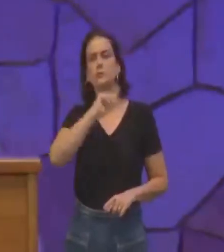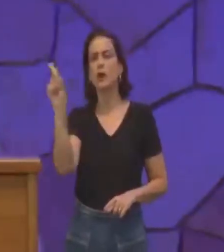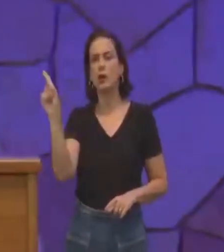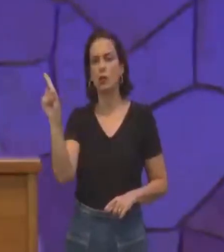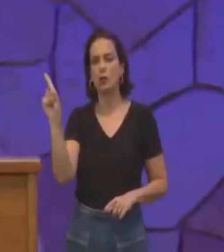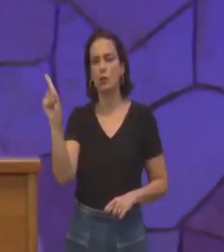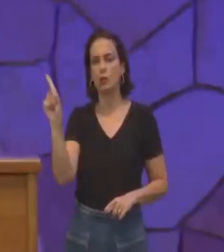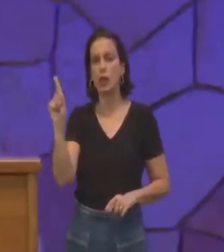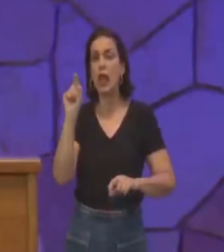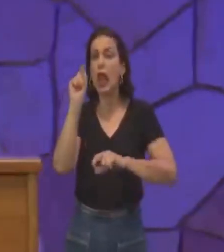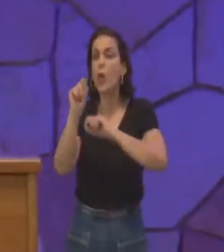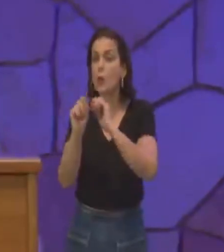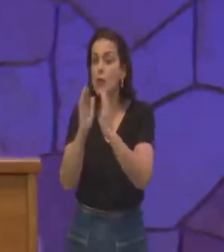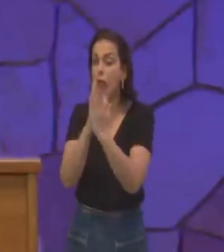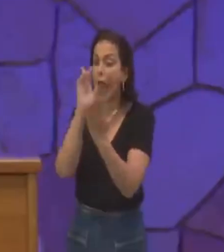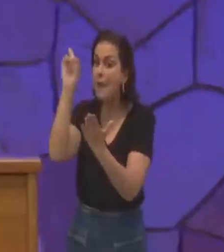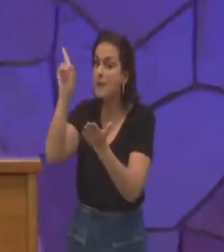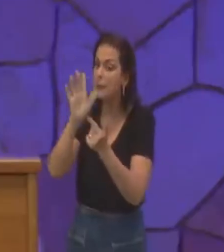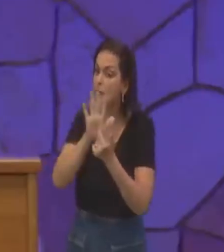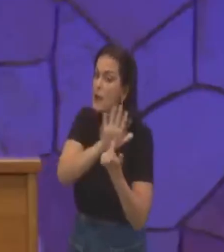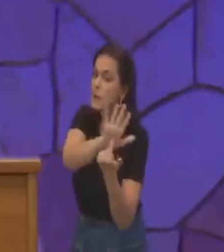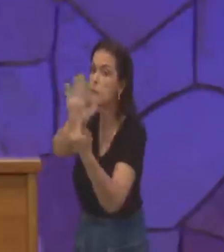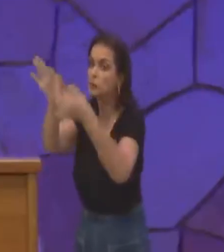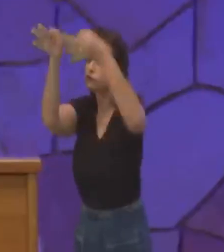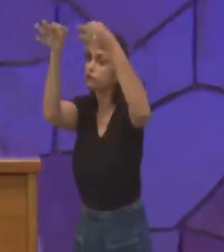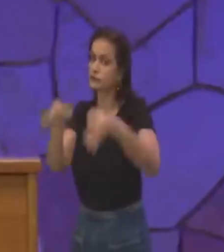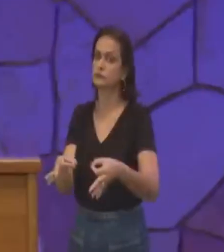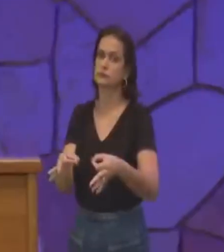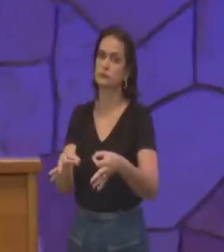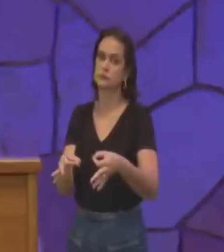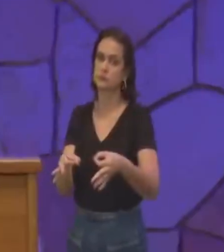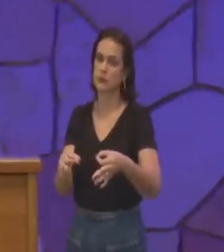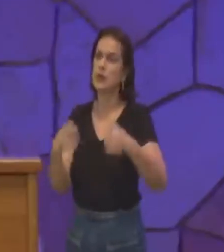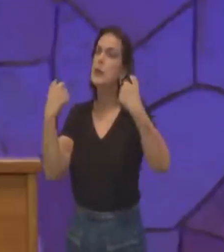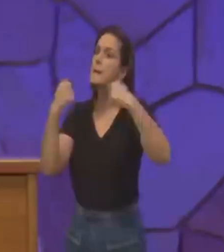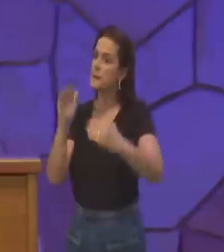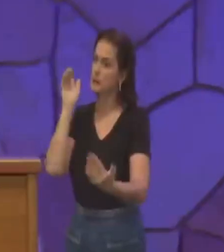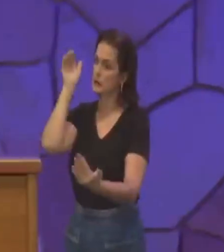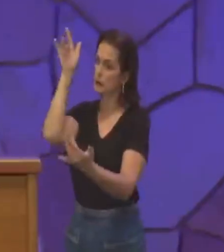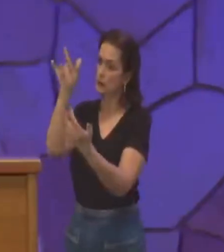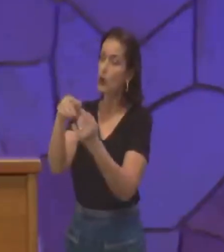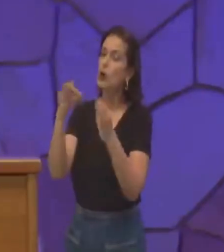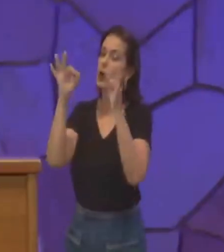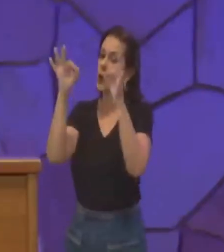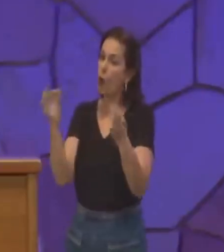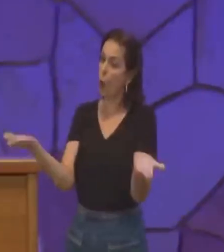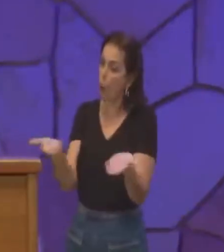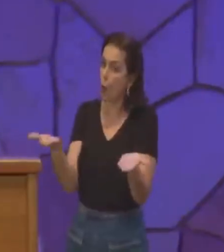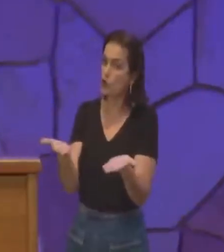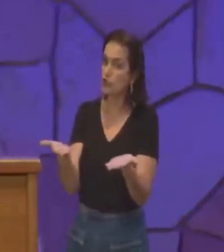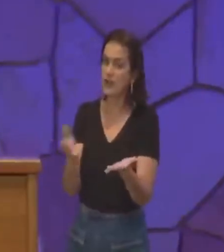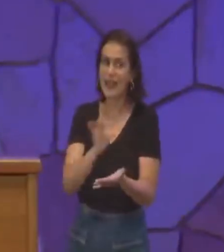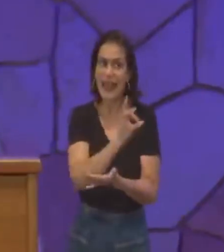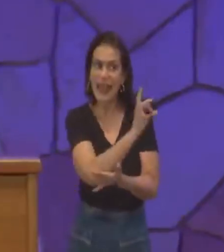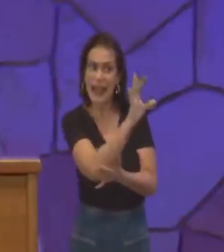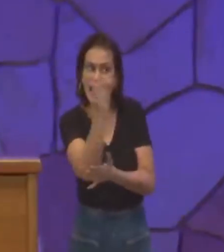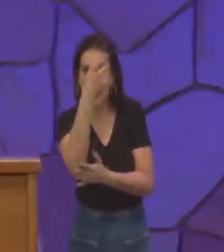uma característica que deve estar bem presente em nosso tempo. Porque cada pessoa pensa de uma